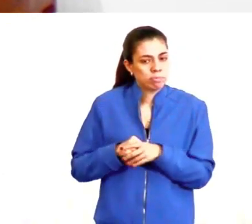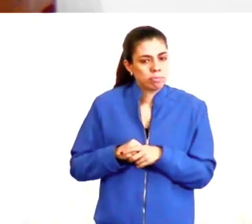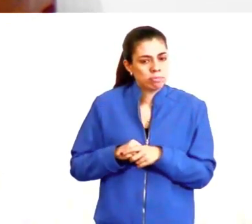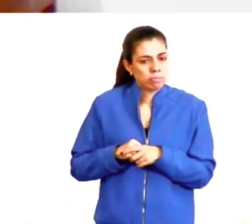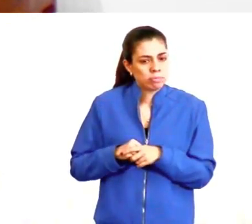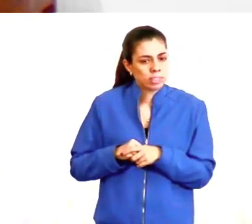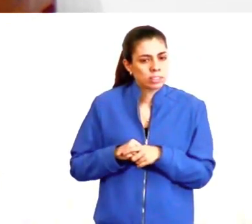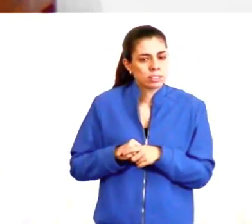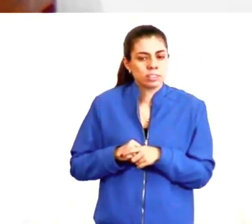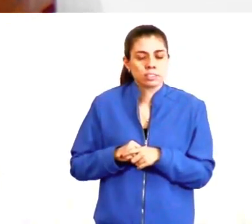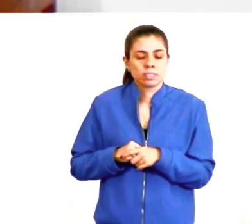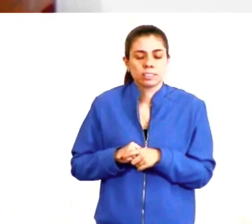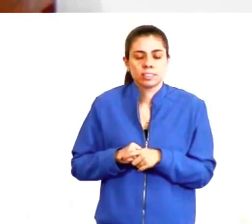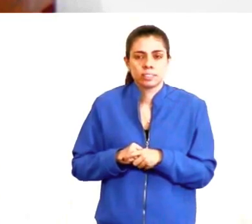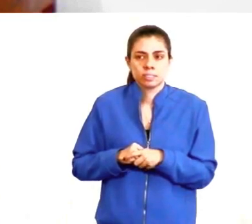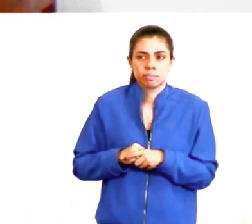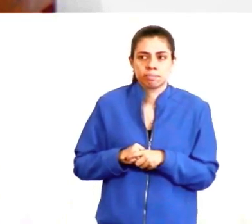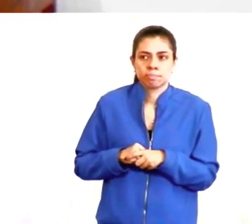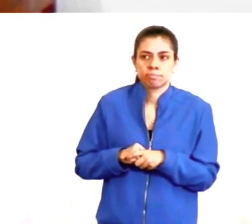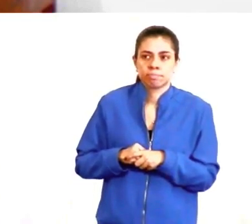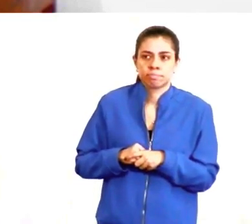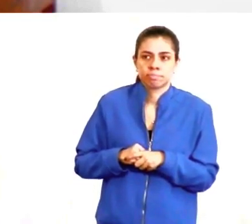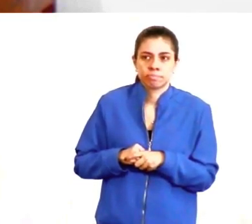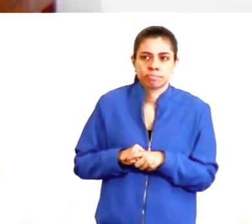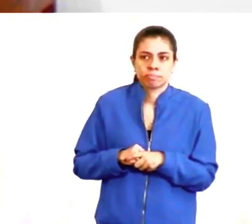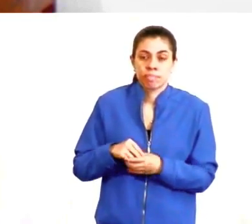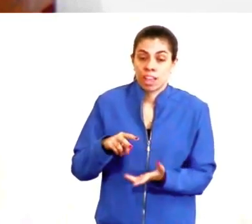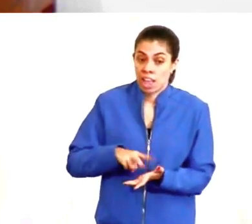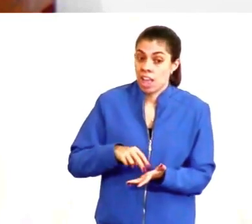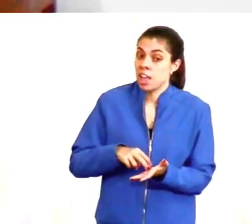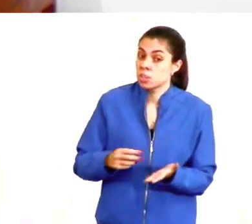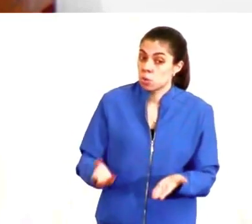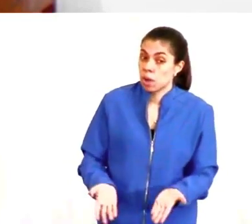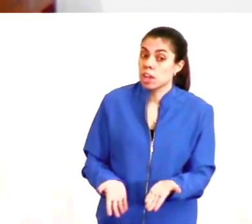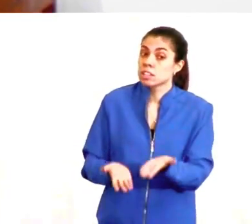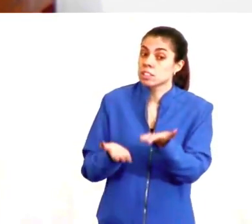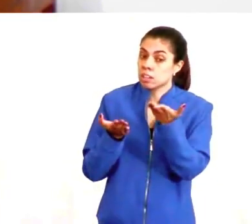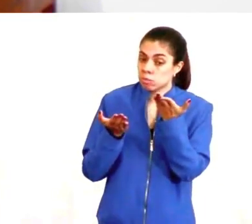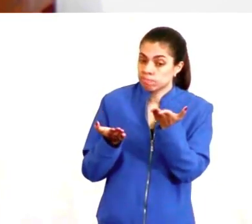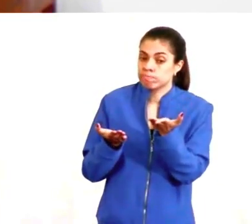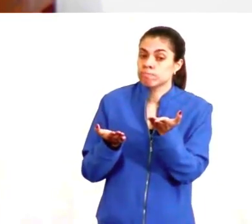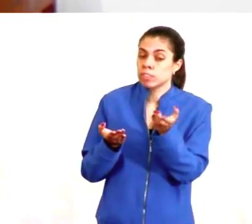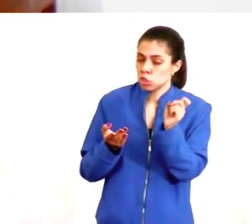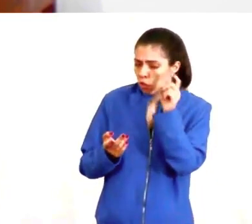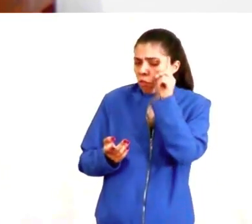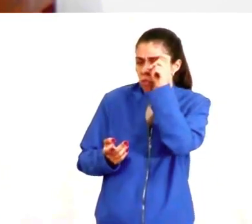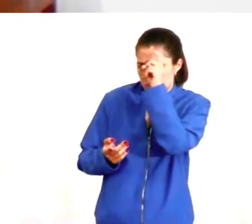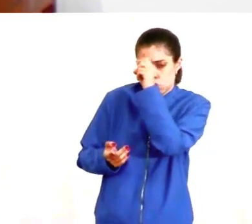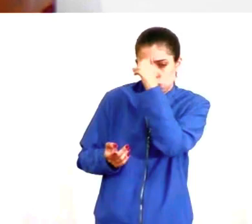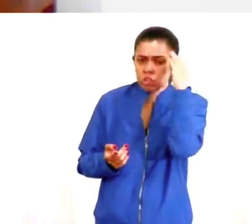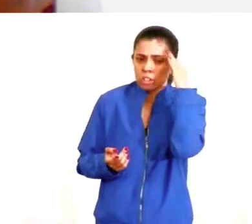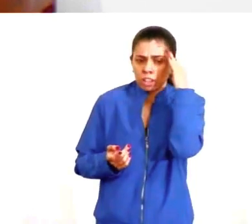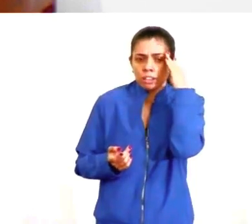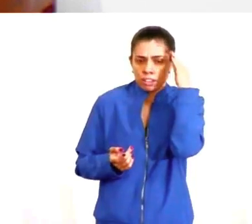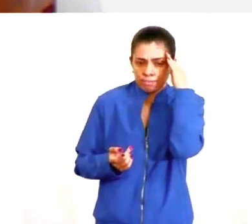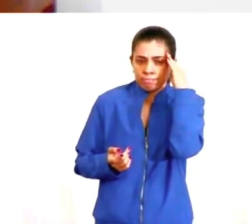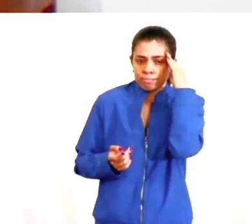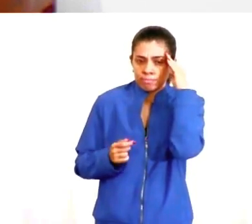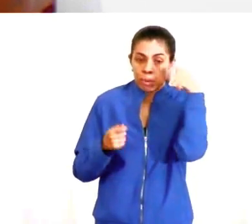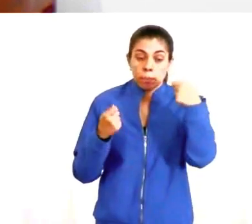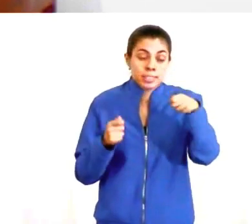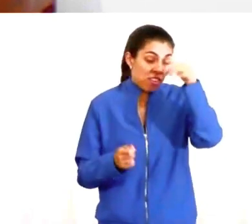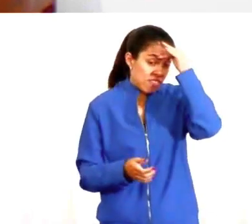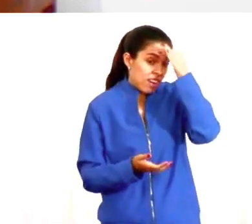Até hoje, ressurreição é uma coisa muito difícil de compreender, por conta disso que foi